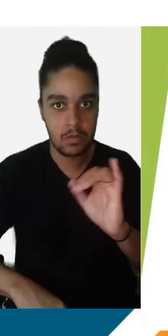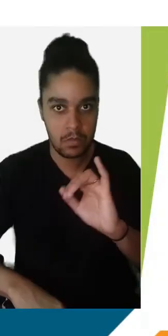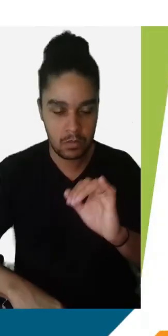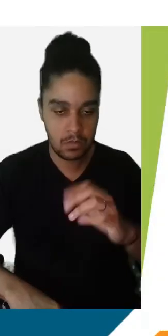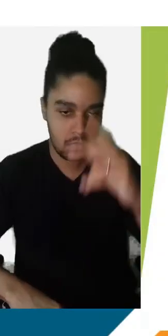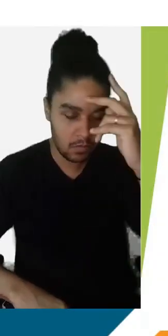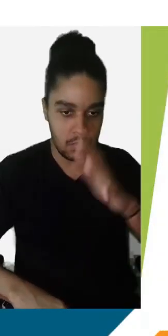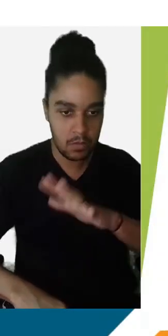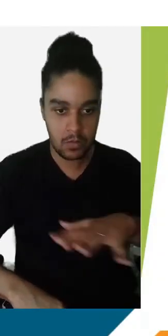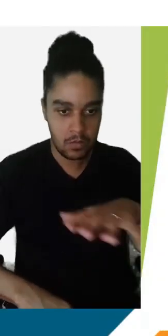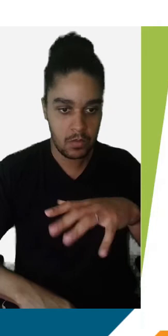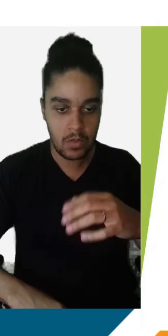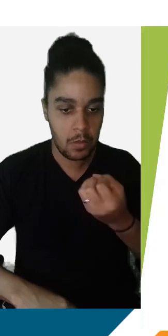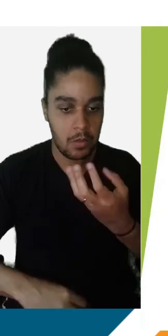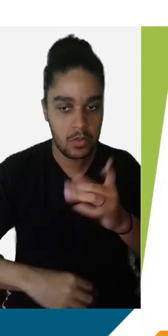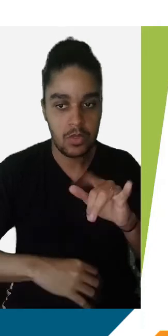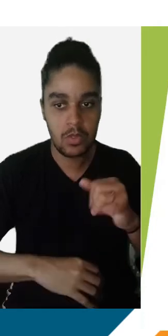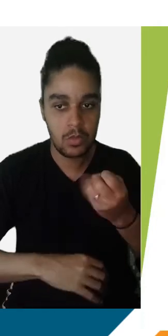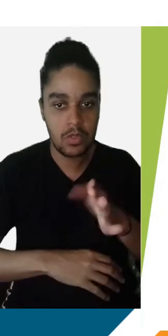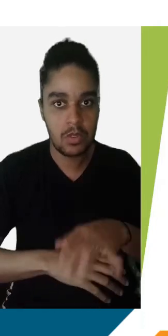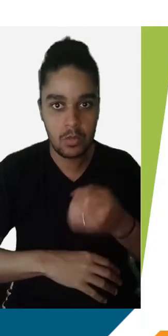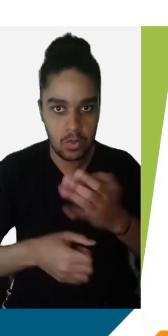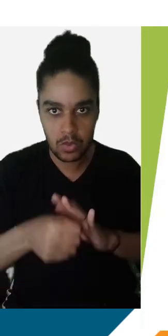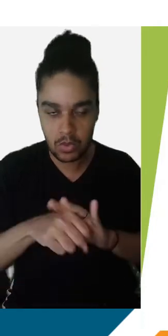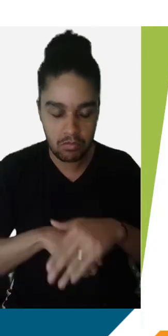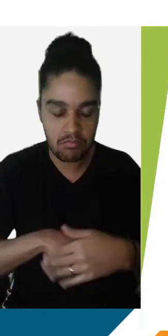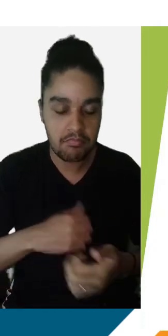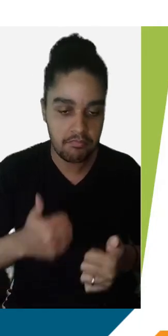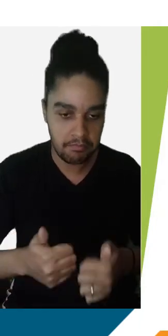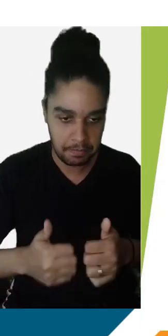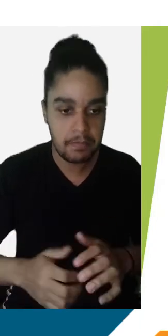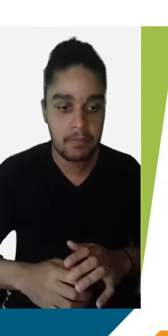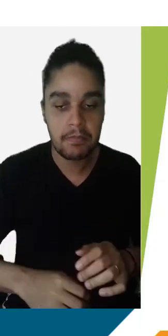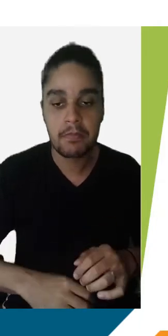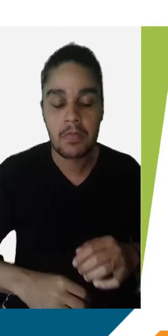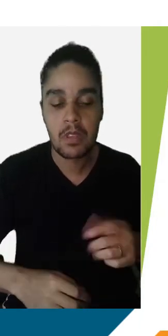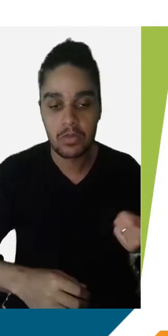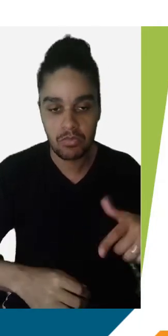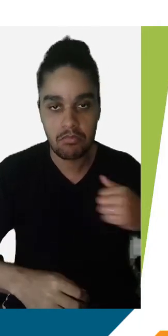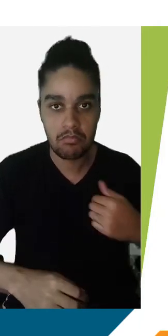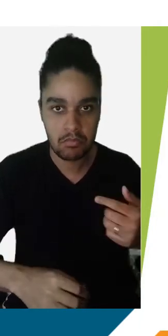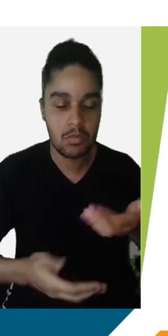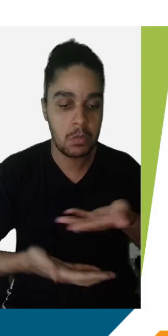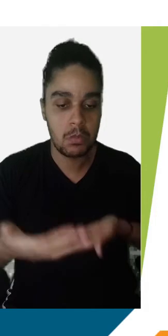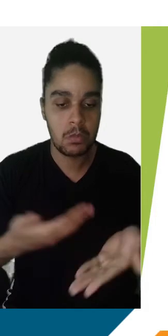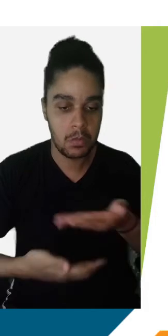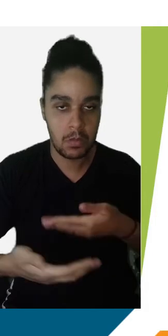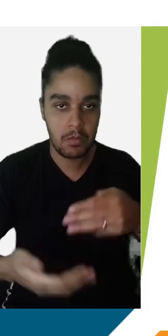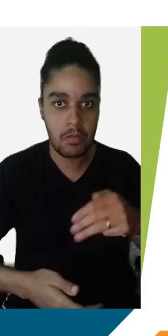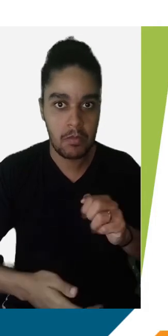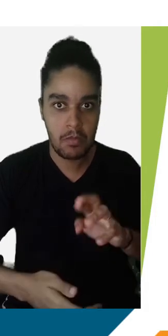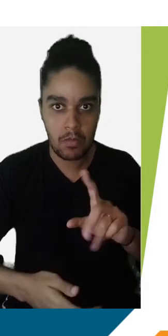Fala pessoal, bom dia, boa tarde, boa noite, dependendo aí do horário que vocês vão estar assistindo a esse vídeo. Mais uma vez, mediador